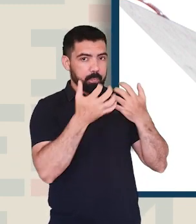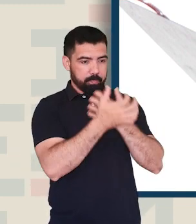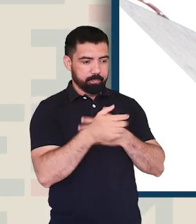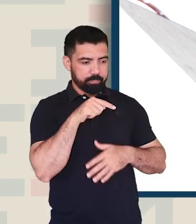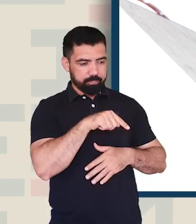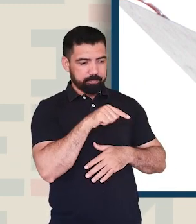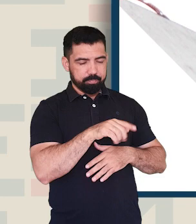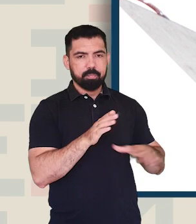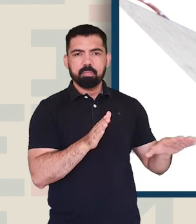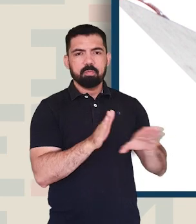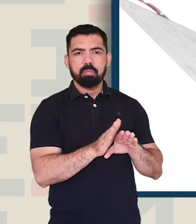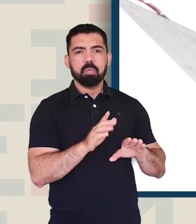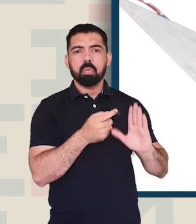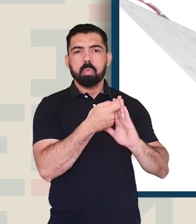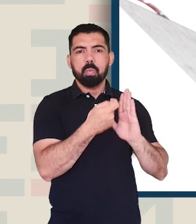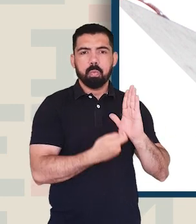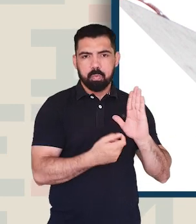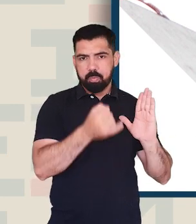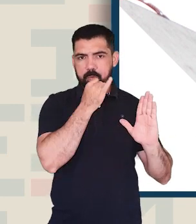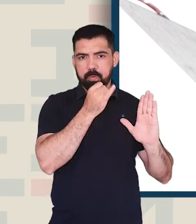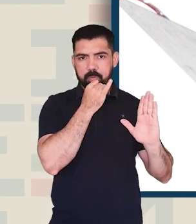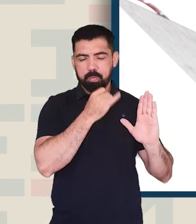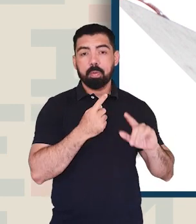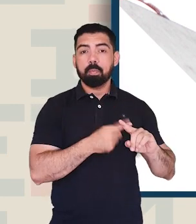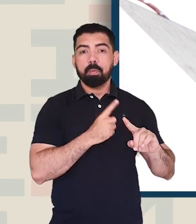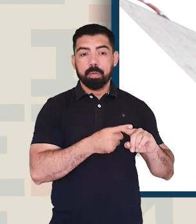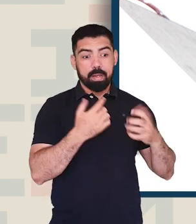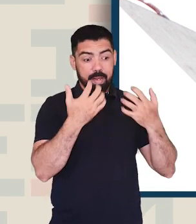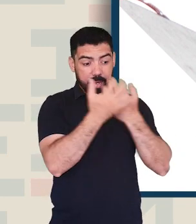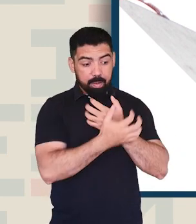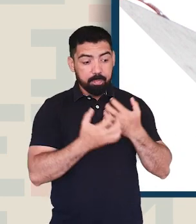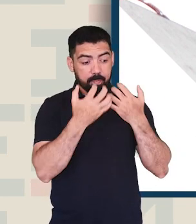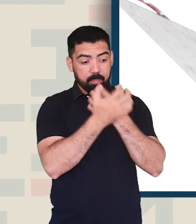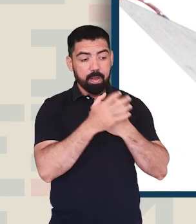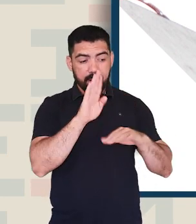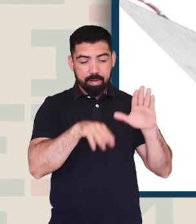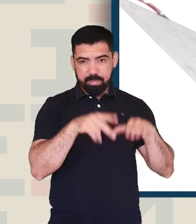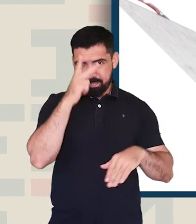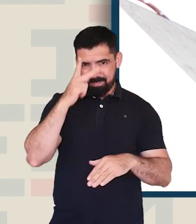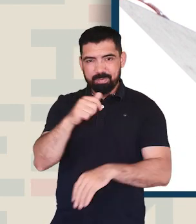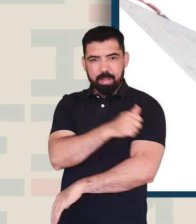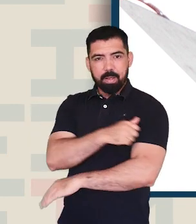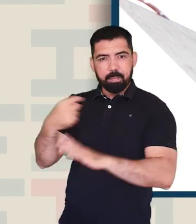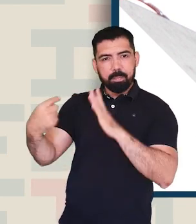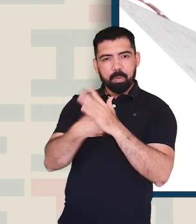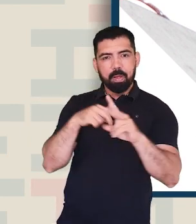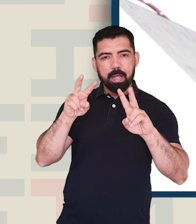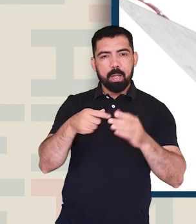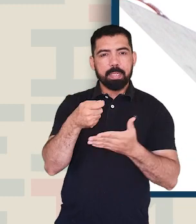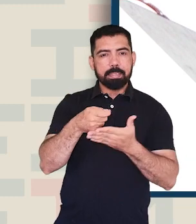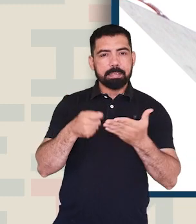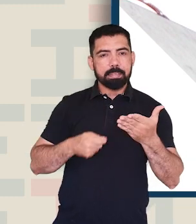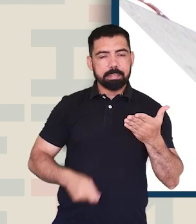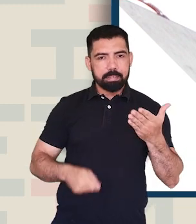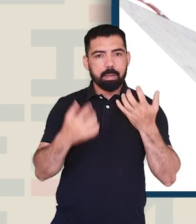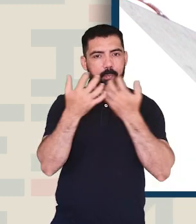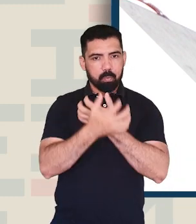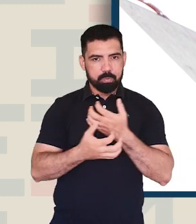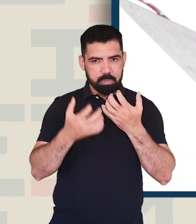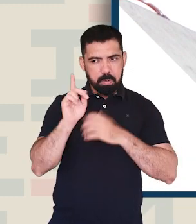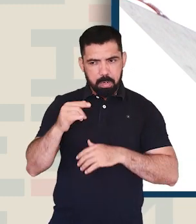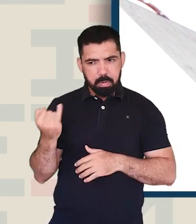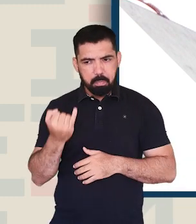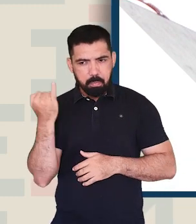que veio escrita, né? Porque às vezes me perguntam sobre a escrita musical, a importância da